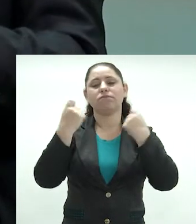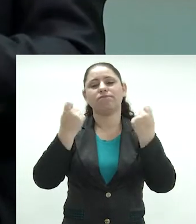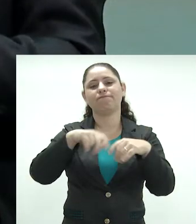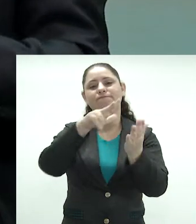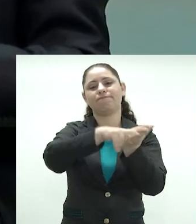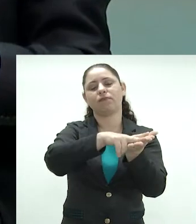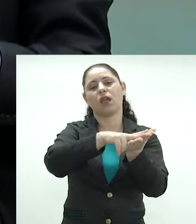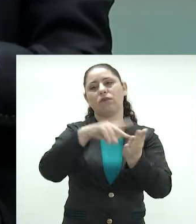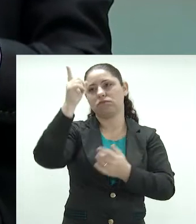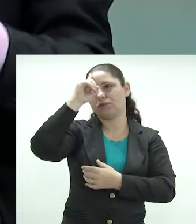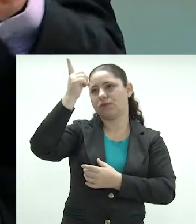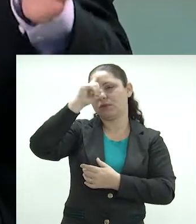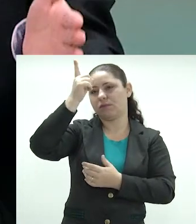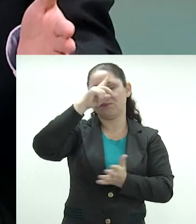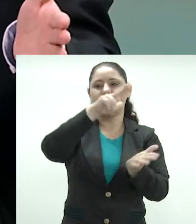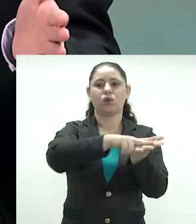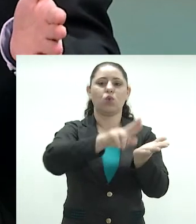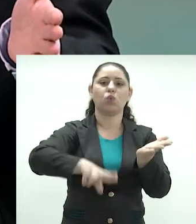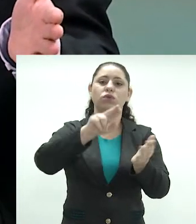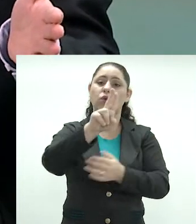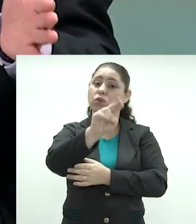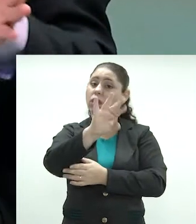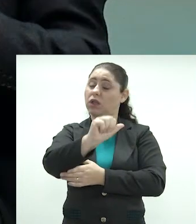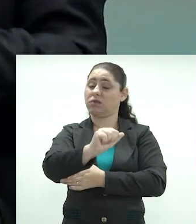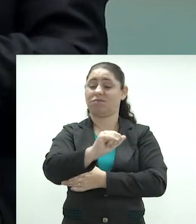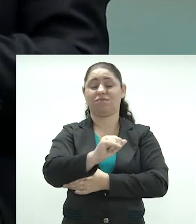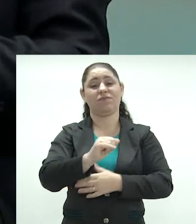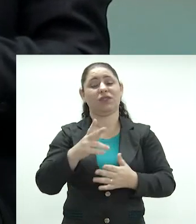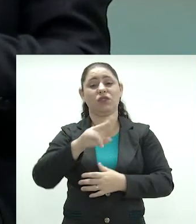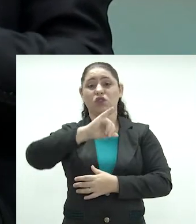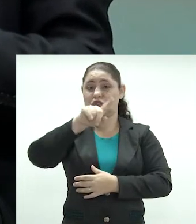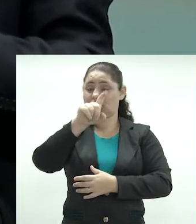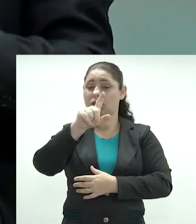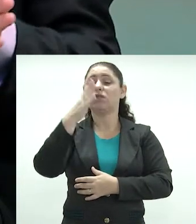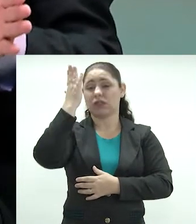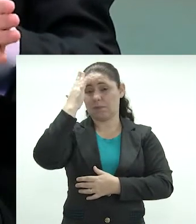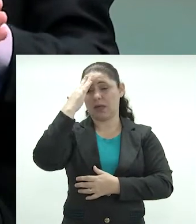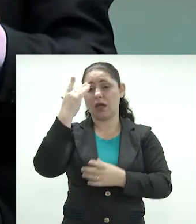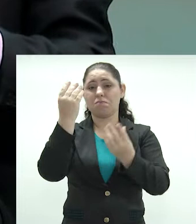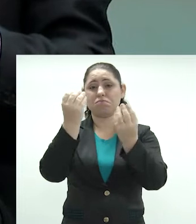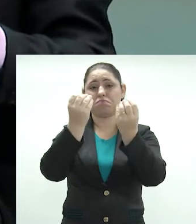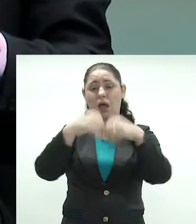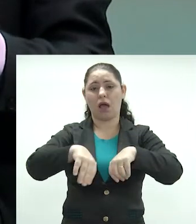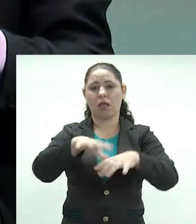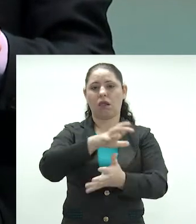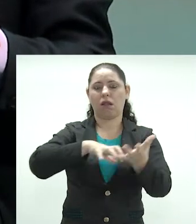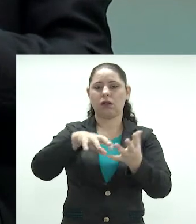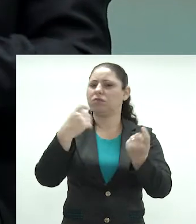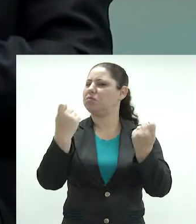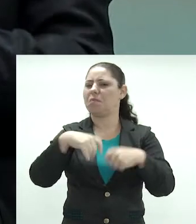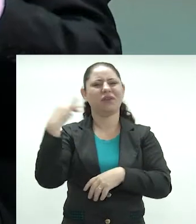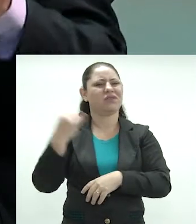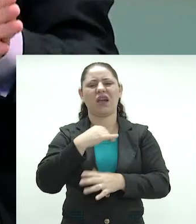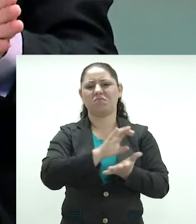força, ou seja, mais tempo de internação, mais ocupação de UTIs. O ecossistema era inevitável. Em janeiro nós sabíamos que ia colapsar. E